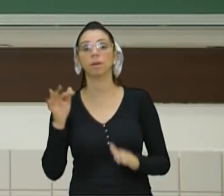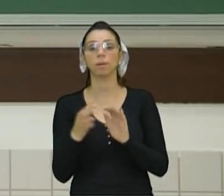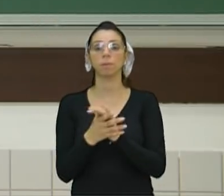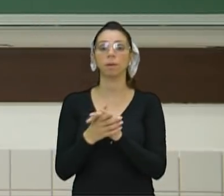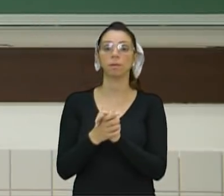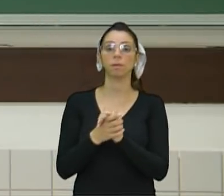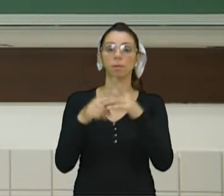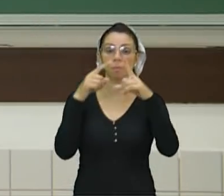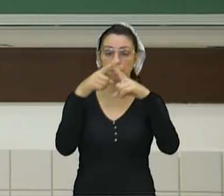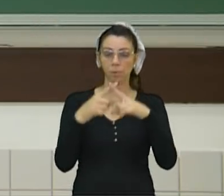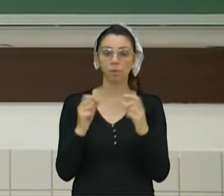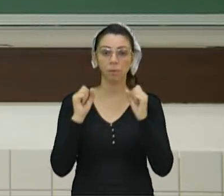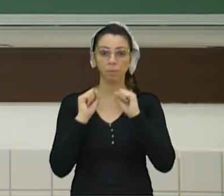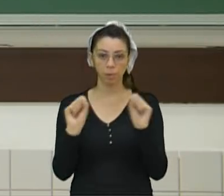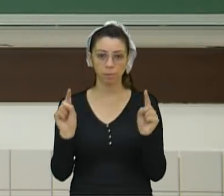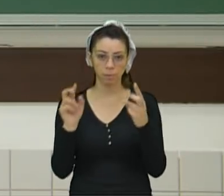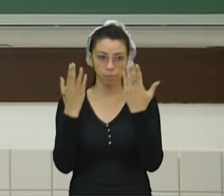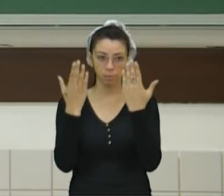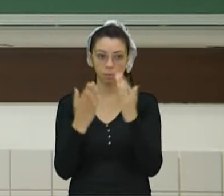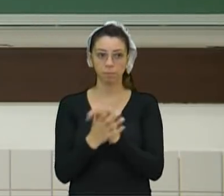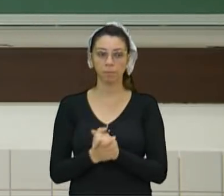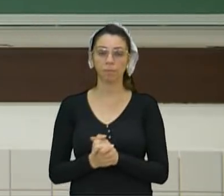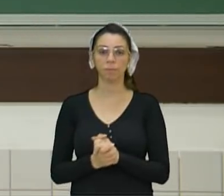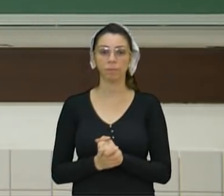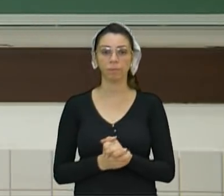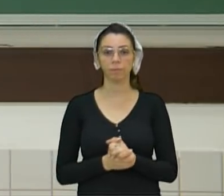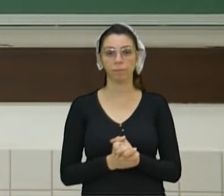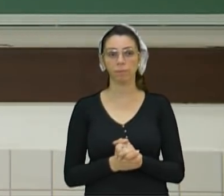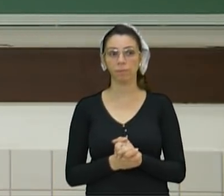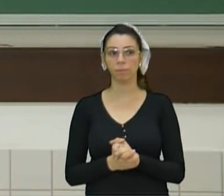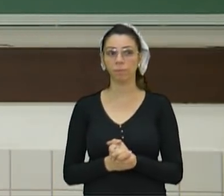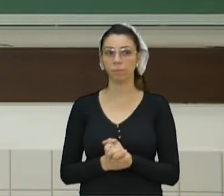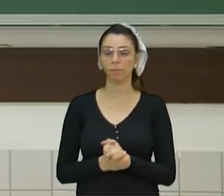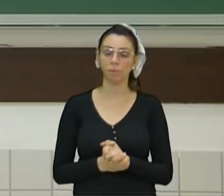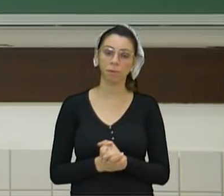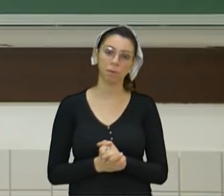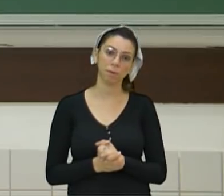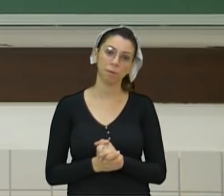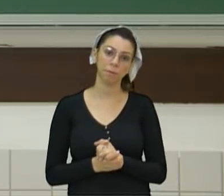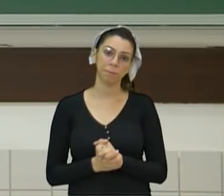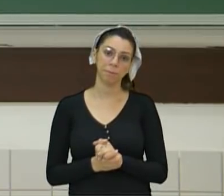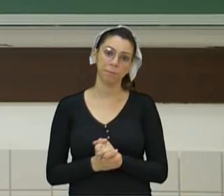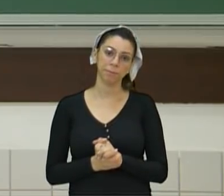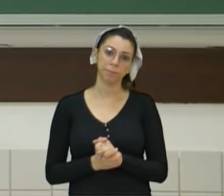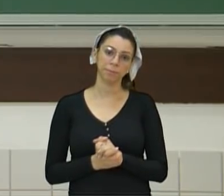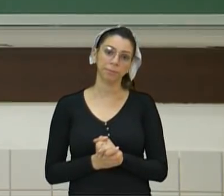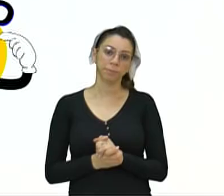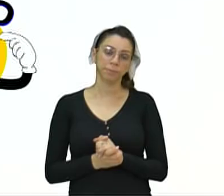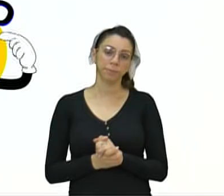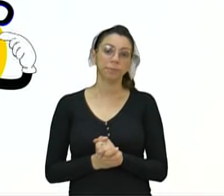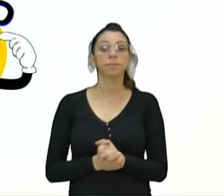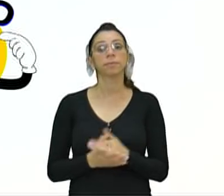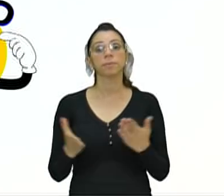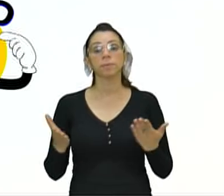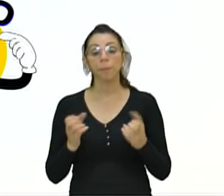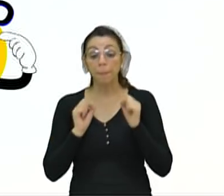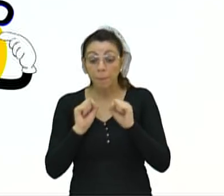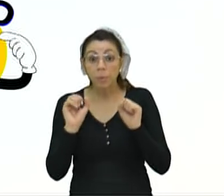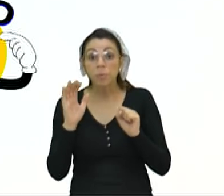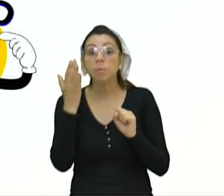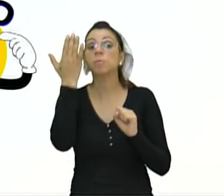de probabilidades. Tá bom, pessoal? Então, agora aqui com vocês, olha só, a probabilidade de